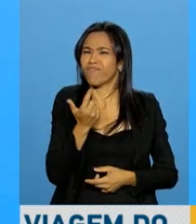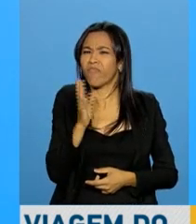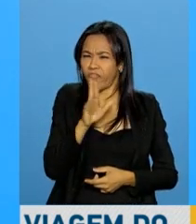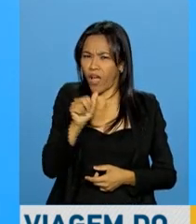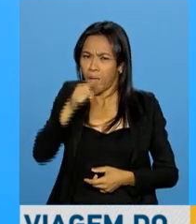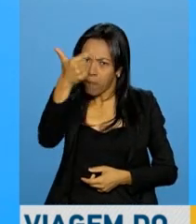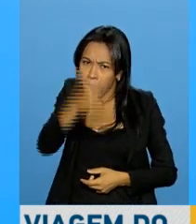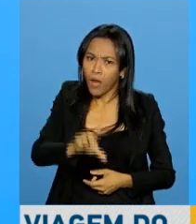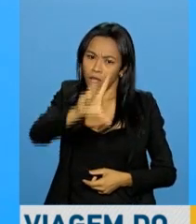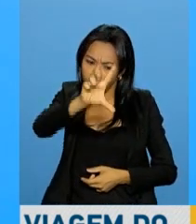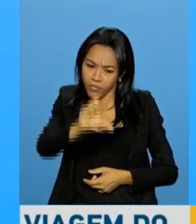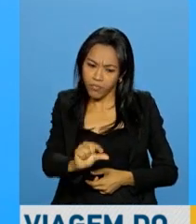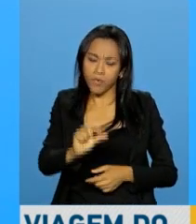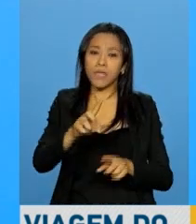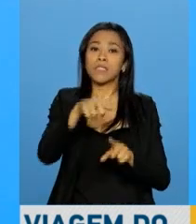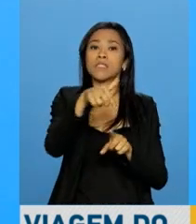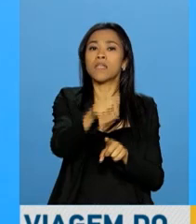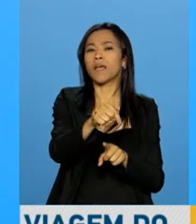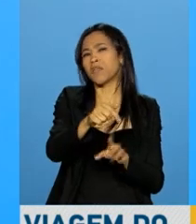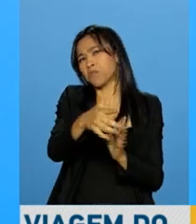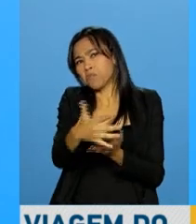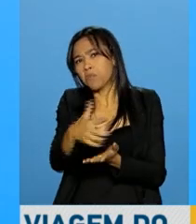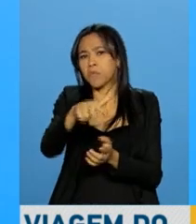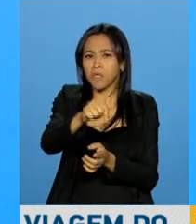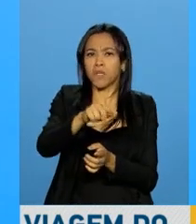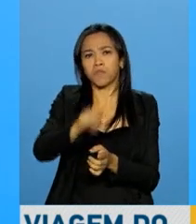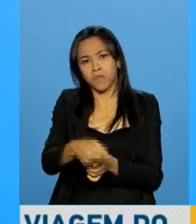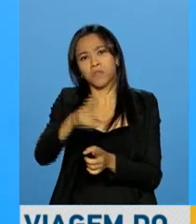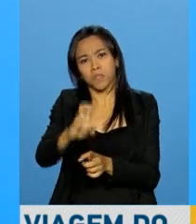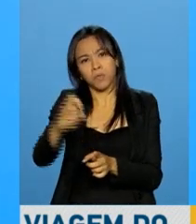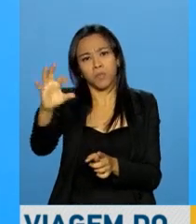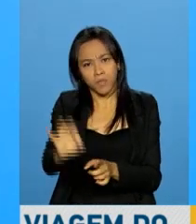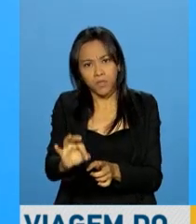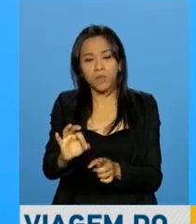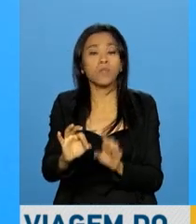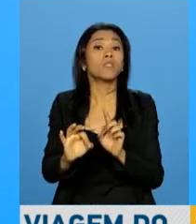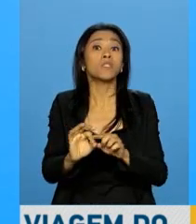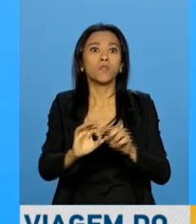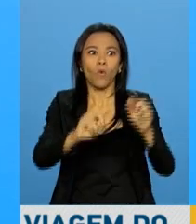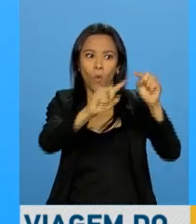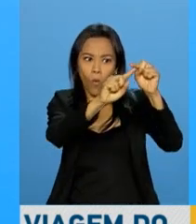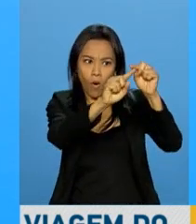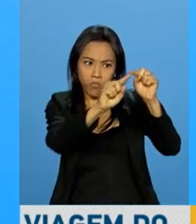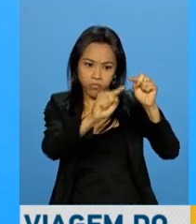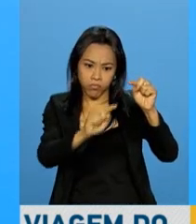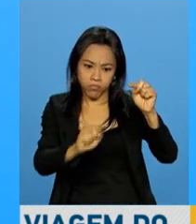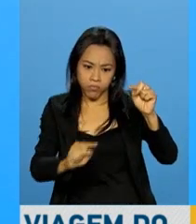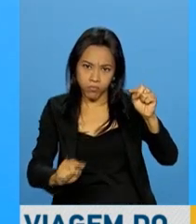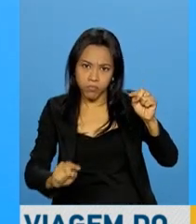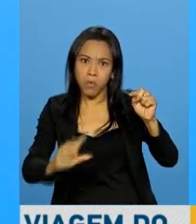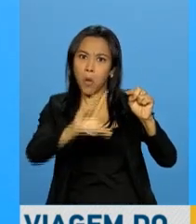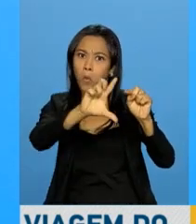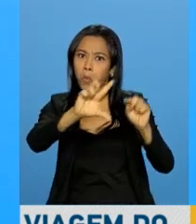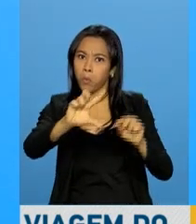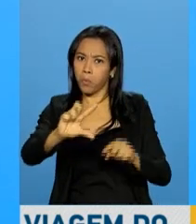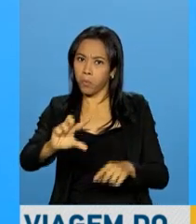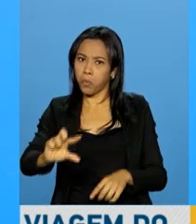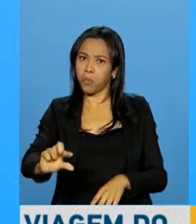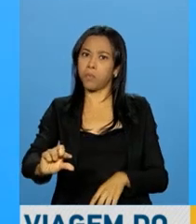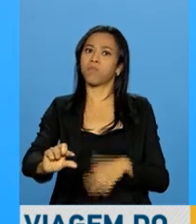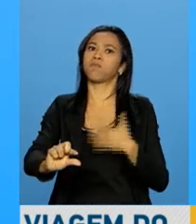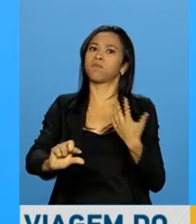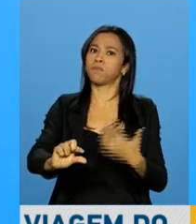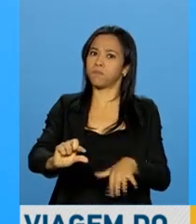entre 7% e 7,5%. Portanto, uma redução significativa para aqueles que